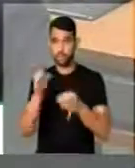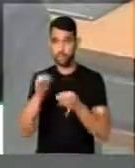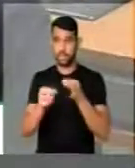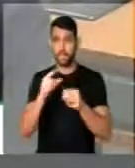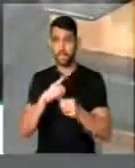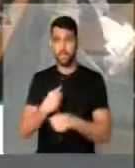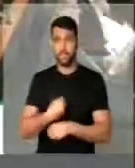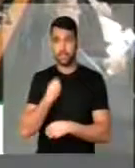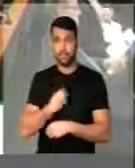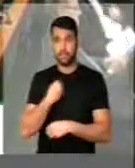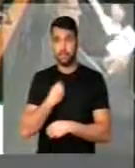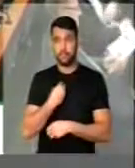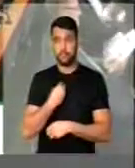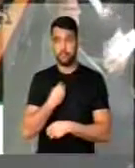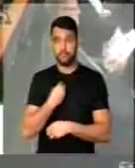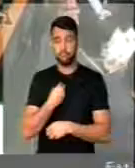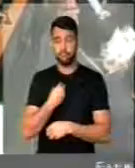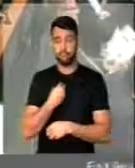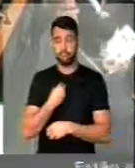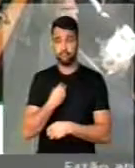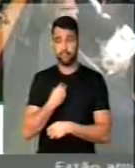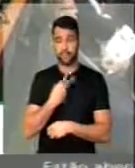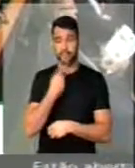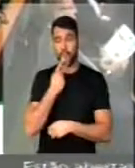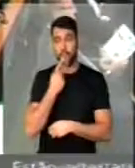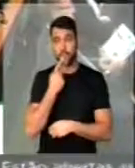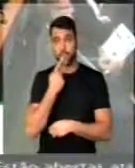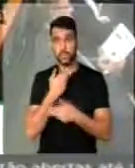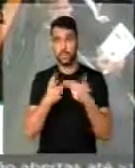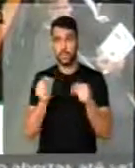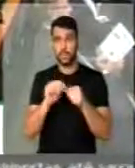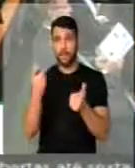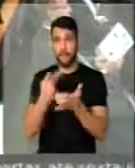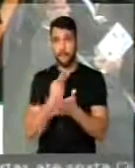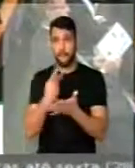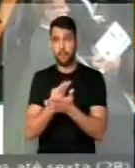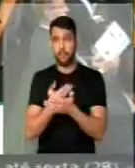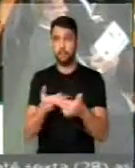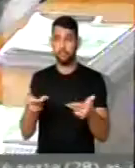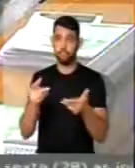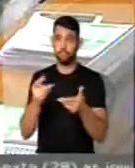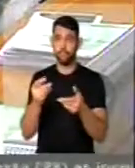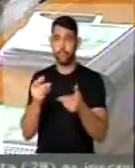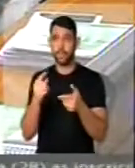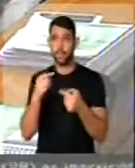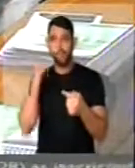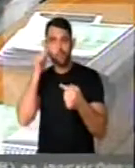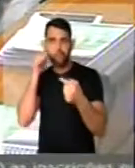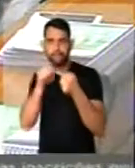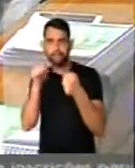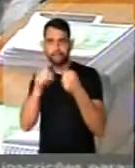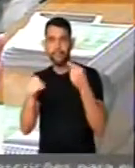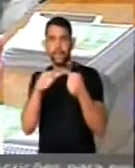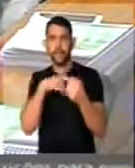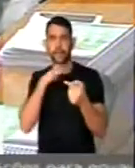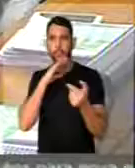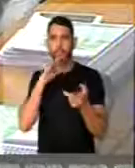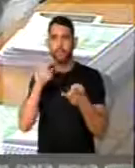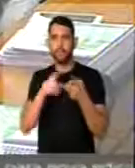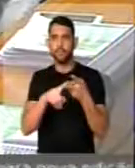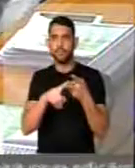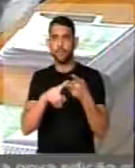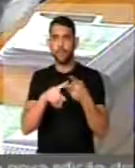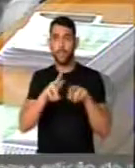estavam absolutamente, vamos dizer assim, inadequadas, incompatíveis,